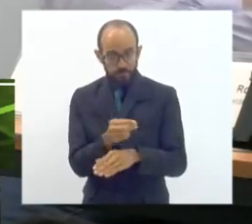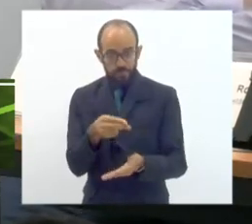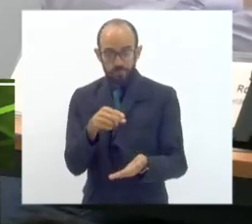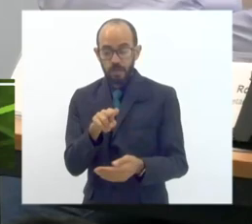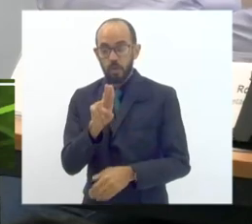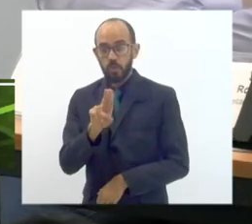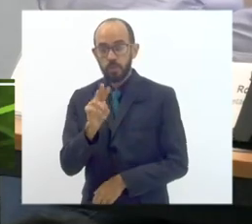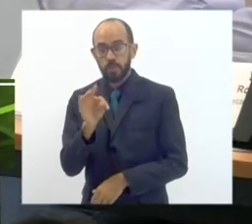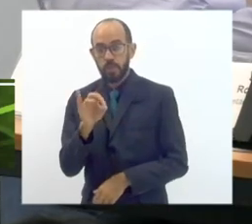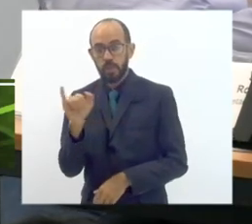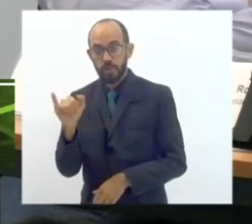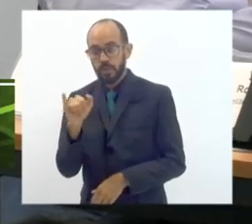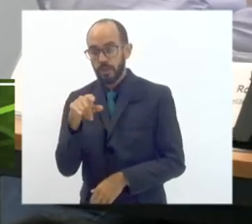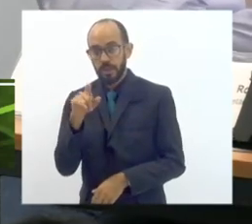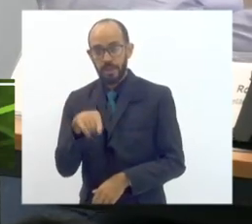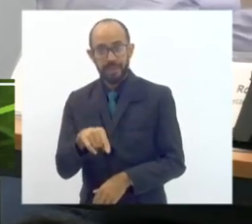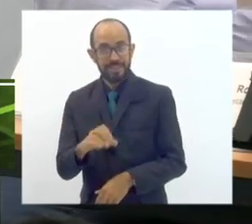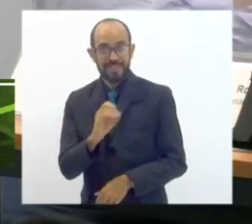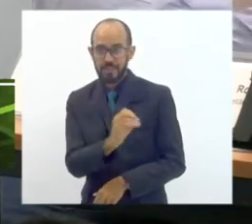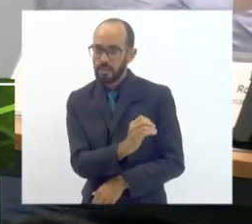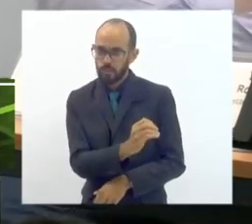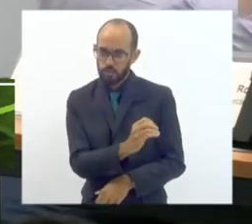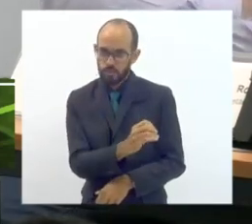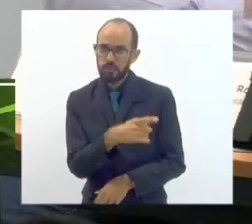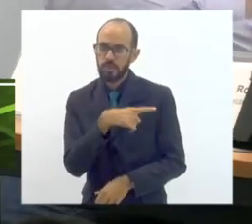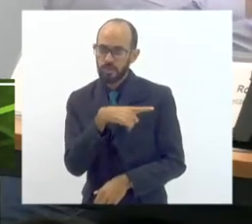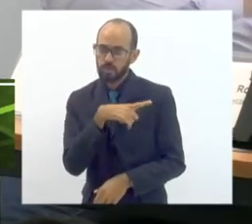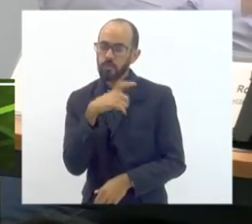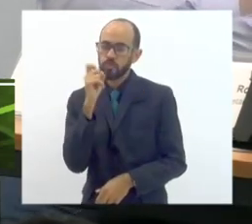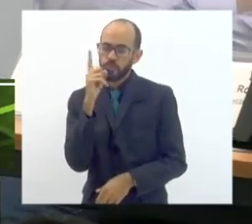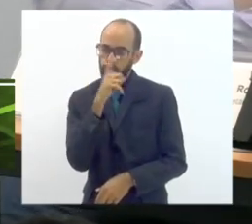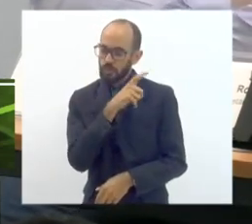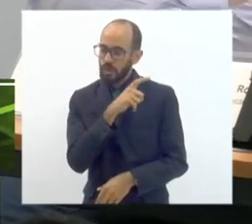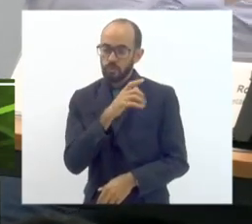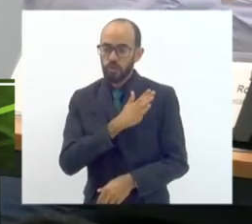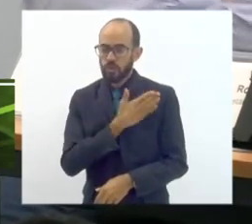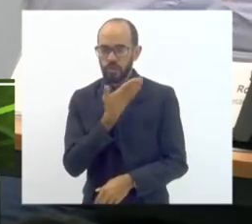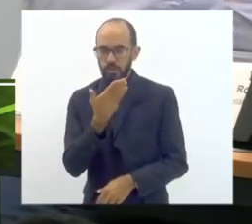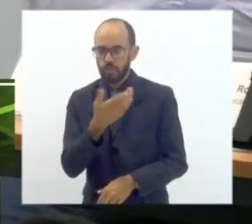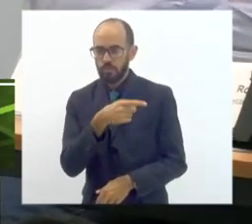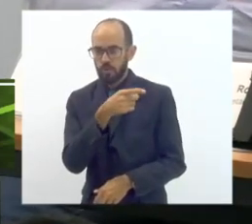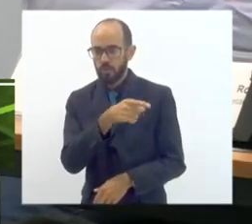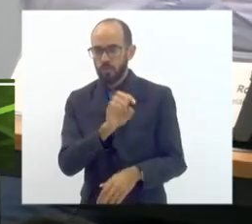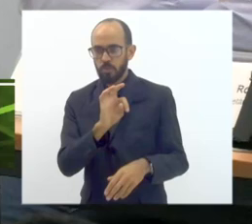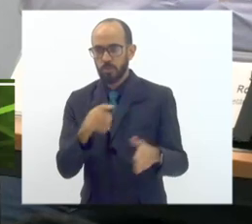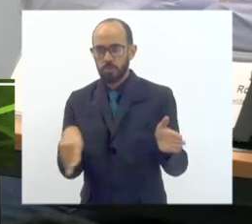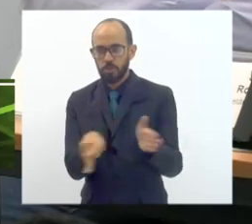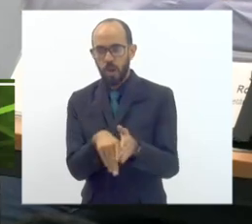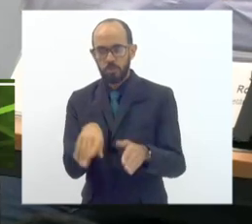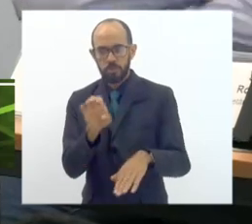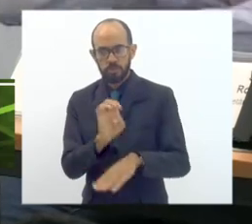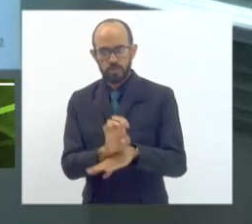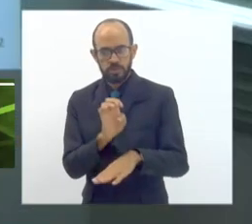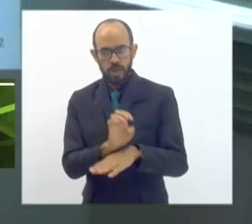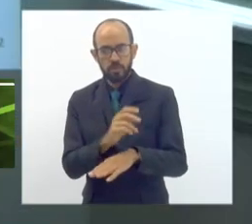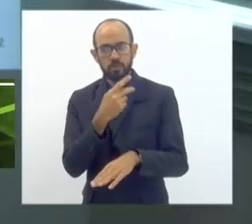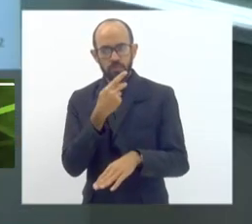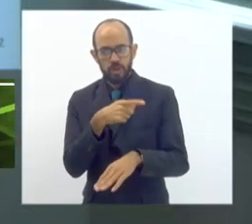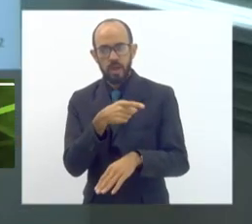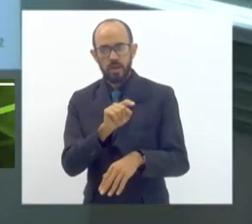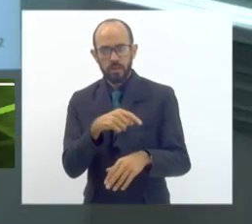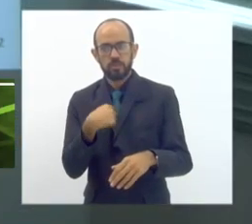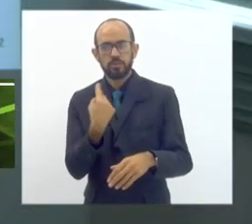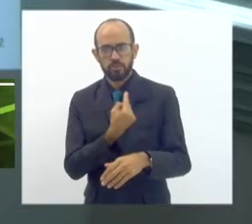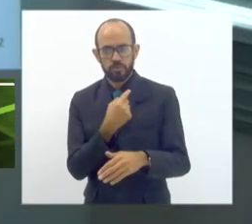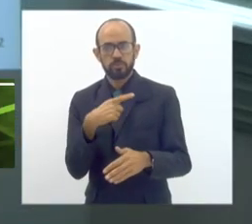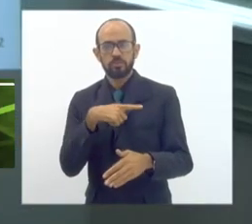e de vaga zero é uma grande dificuldade, isso até elencado mesmo pelo próprio Estado. Nós temos esses estudos levantados